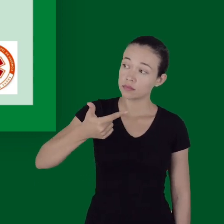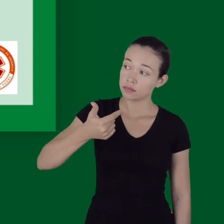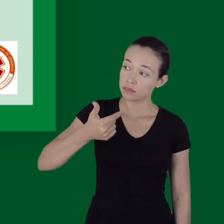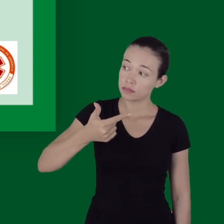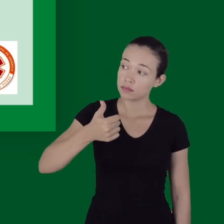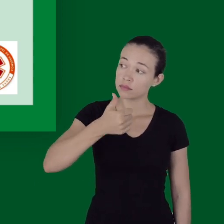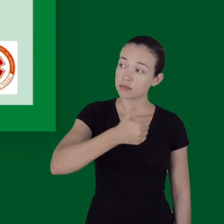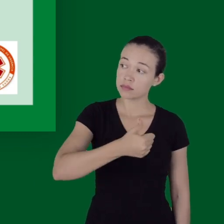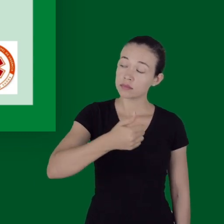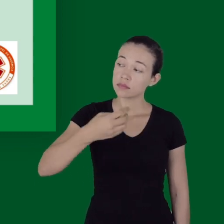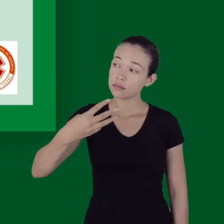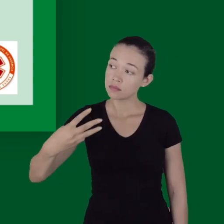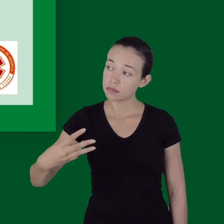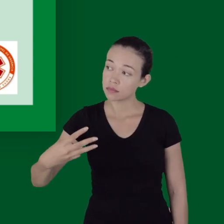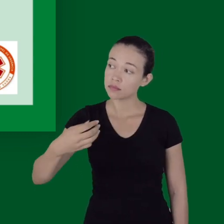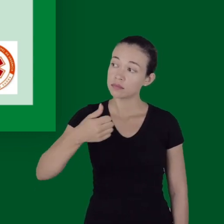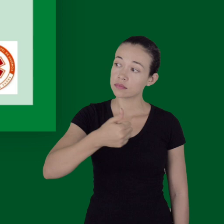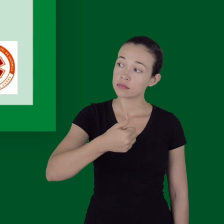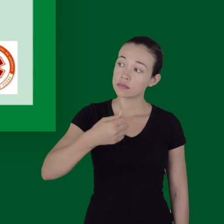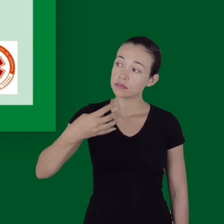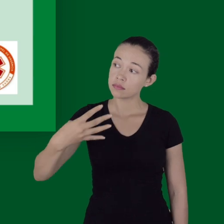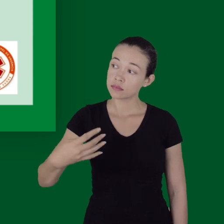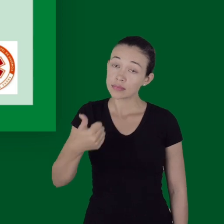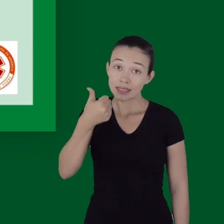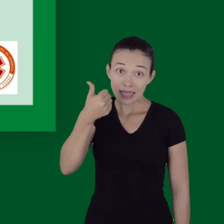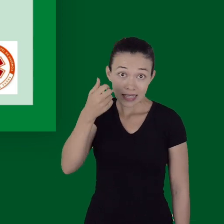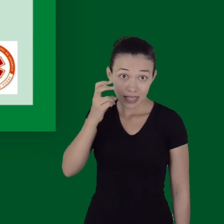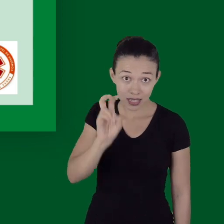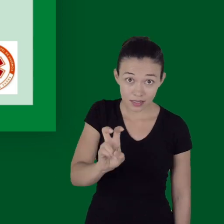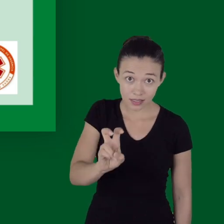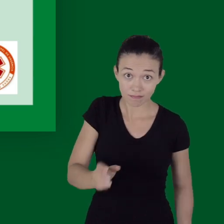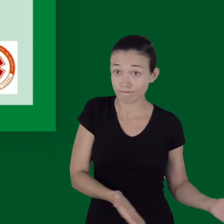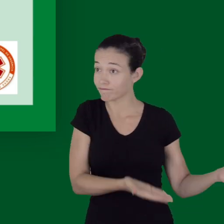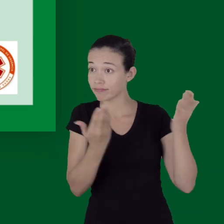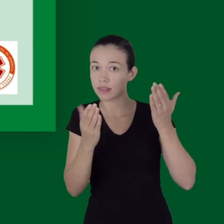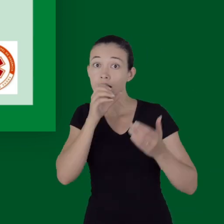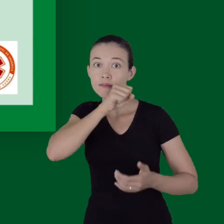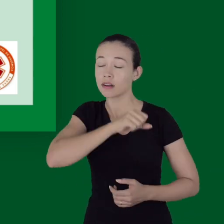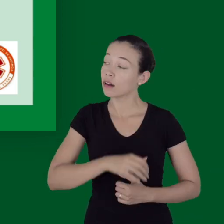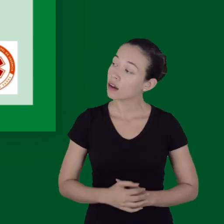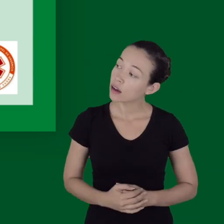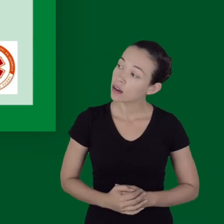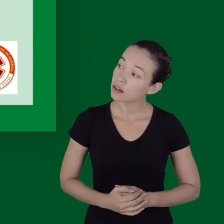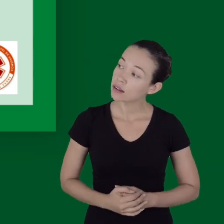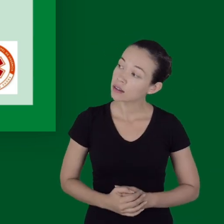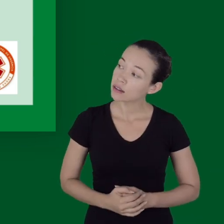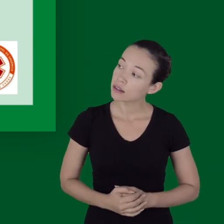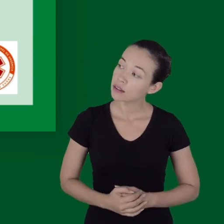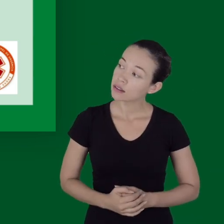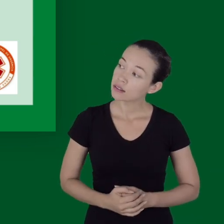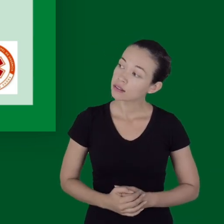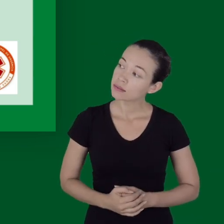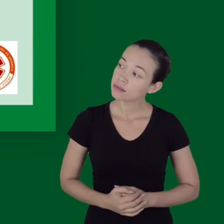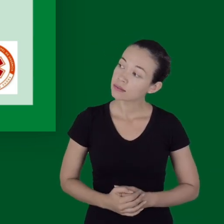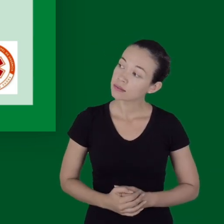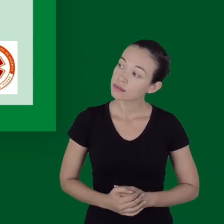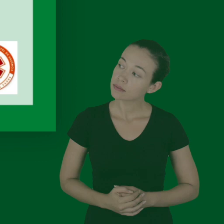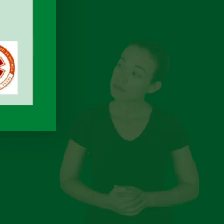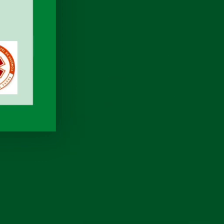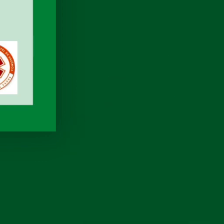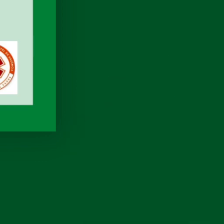7, 8, 9, 10, 11, 12, 13,